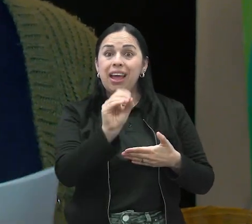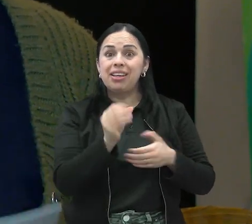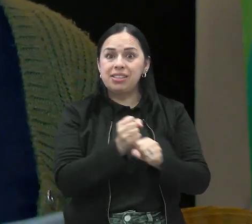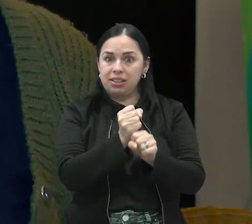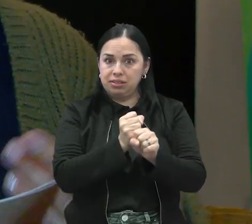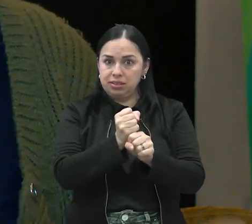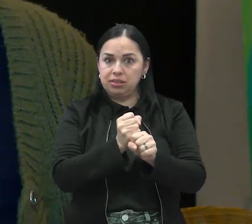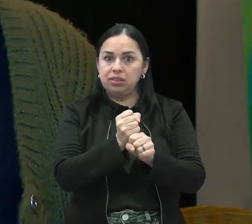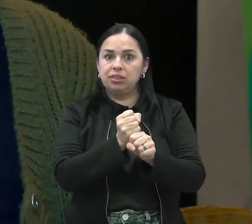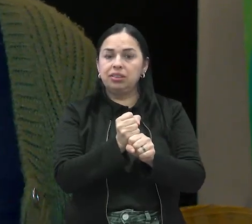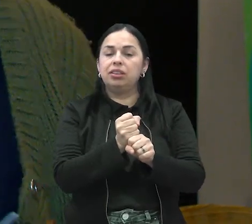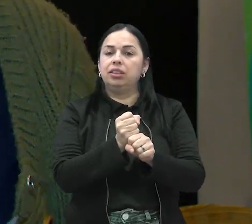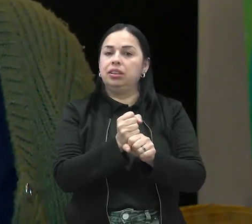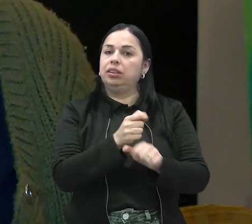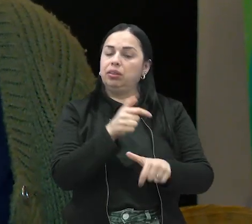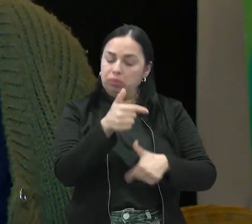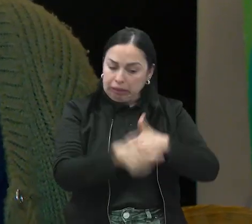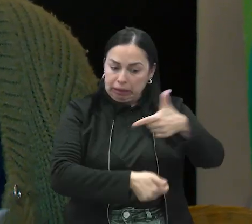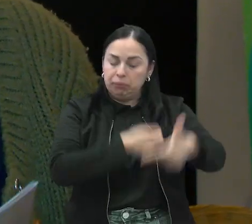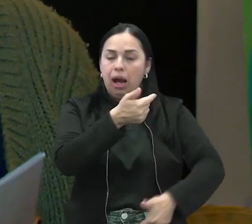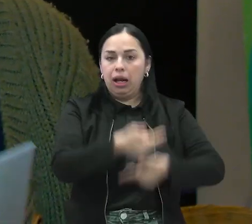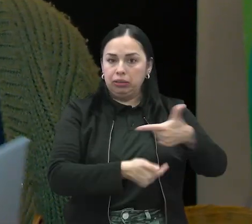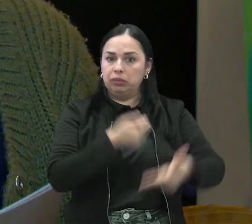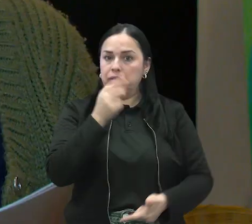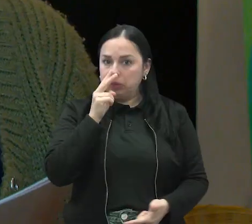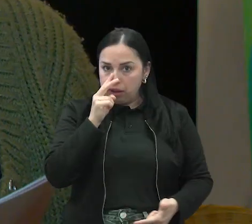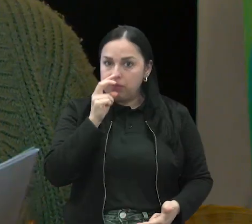anos. Então, é um trabalho que vai ser intenso.